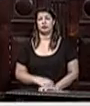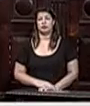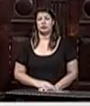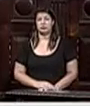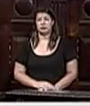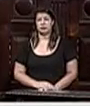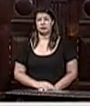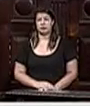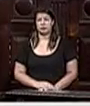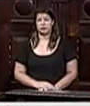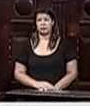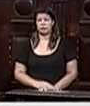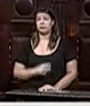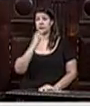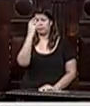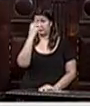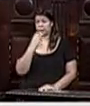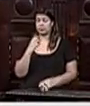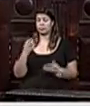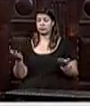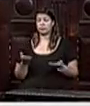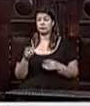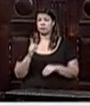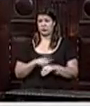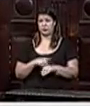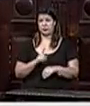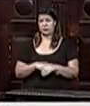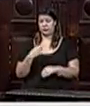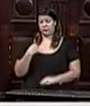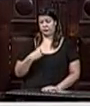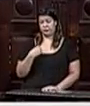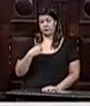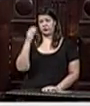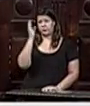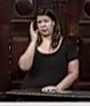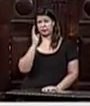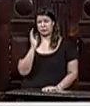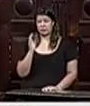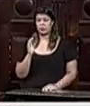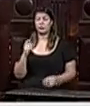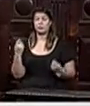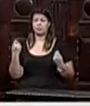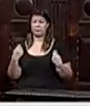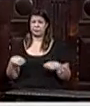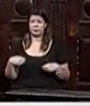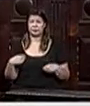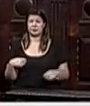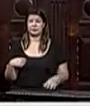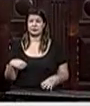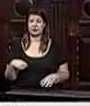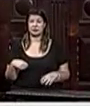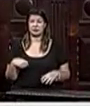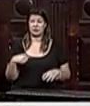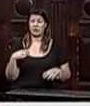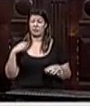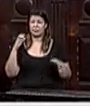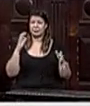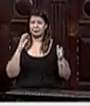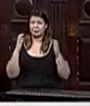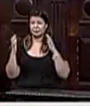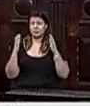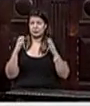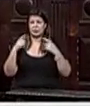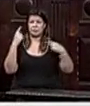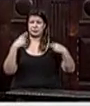dada a grave hora, o grave momento que vive o Brasil, é preciso que a gente consiga produzir um certo nível de concertação